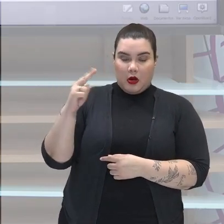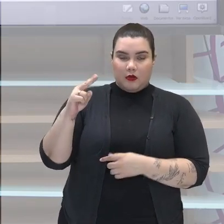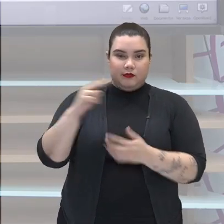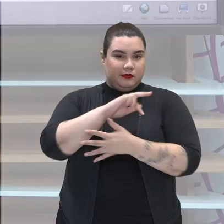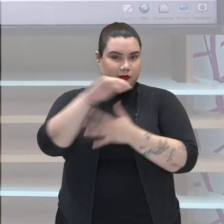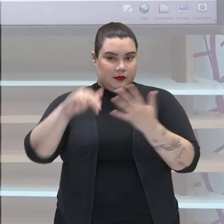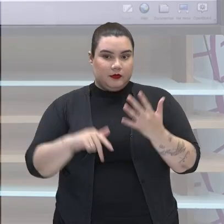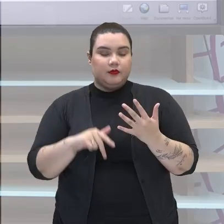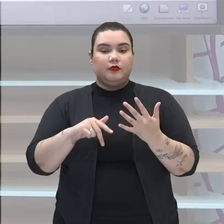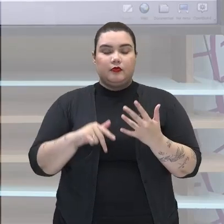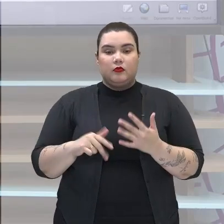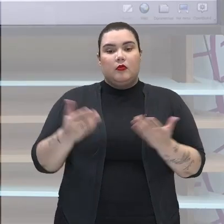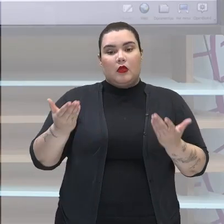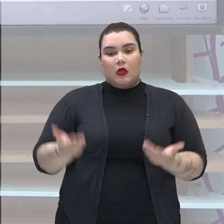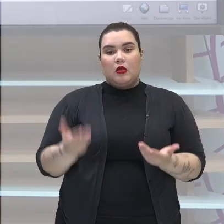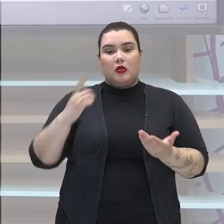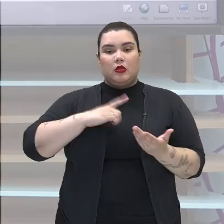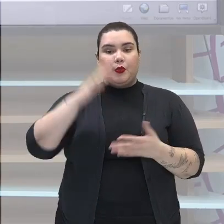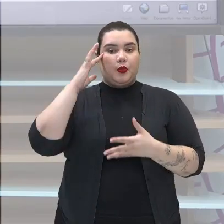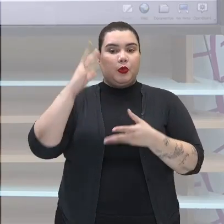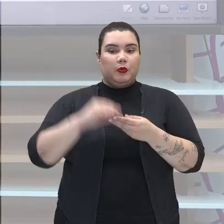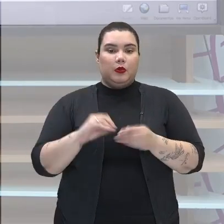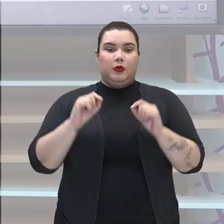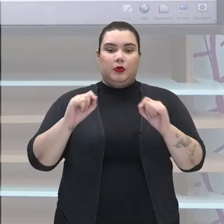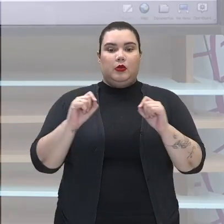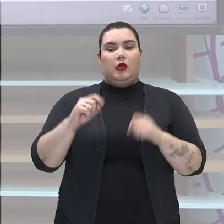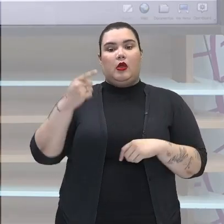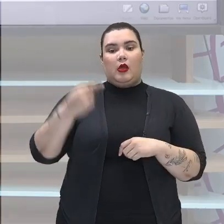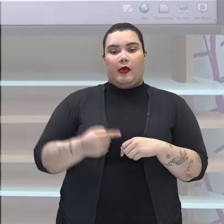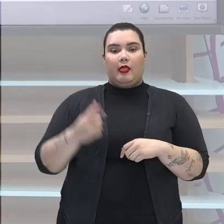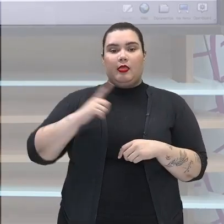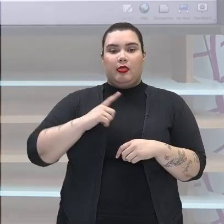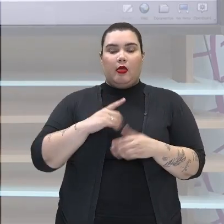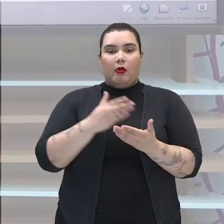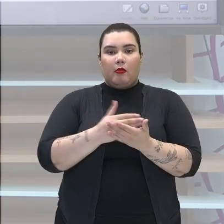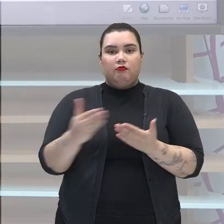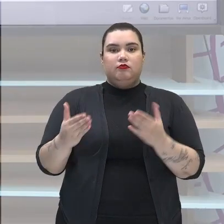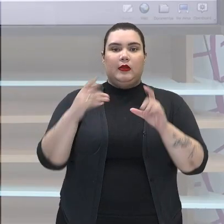enfim, que de um certo modo eram recém-independentes.